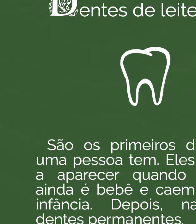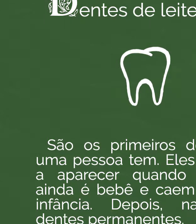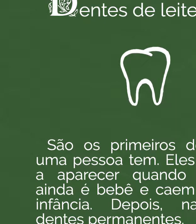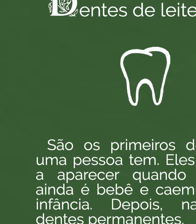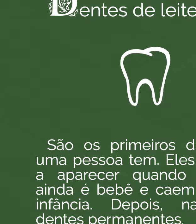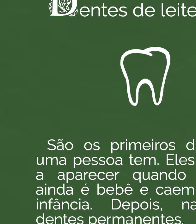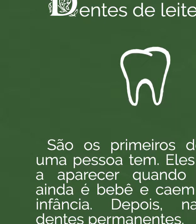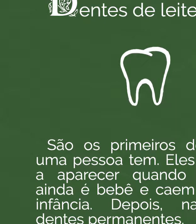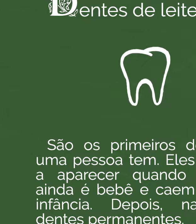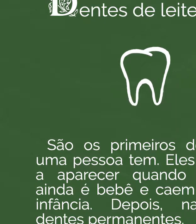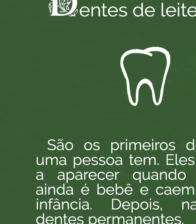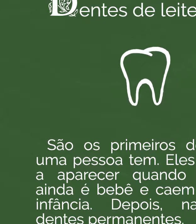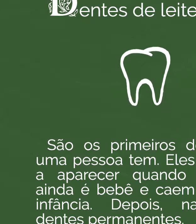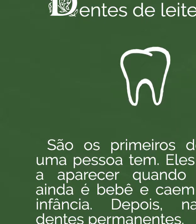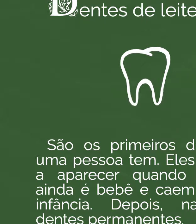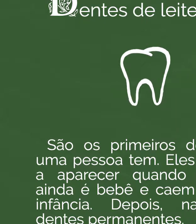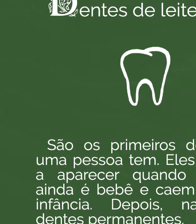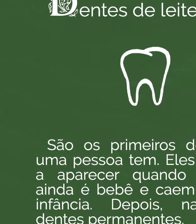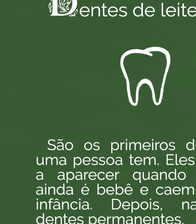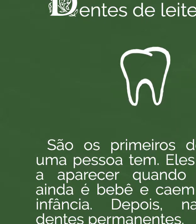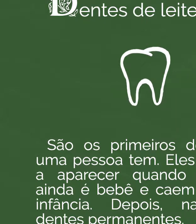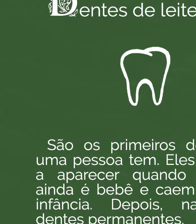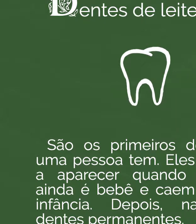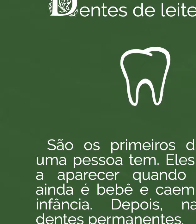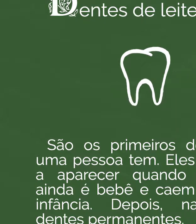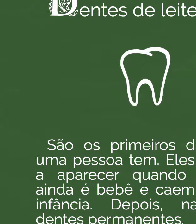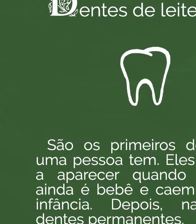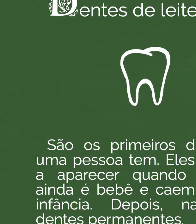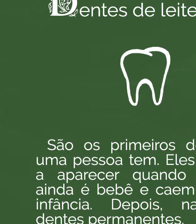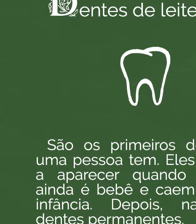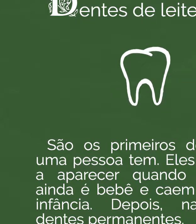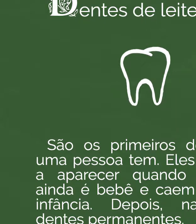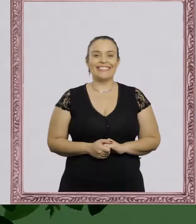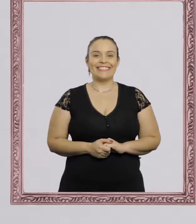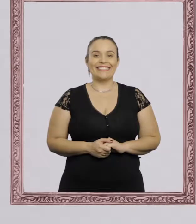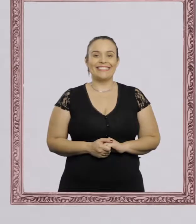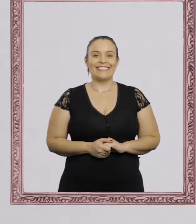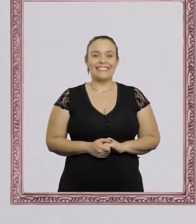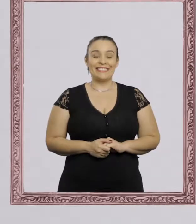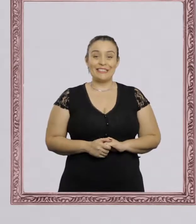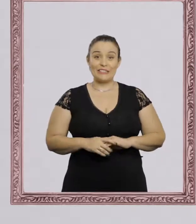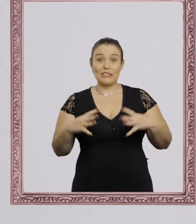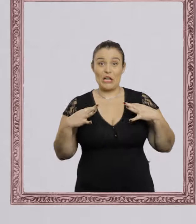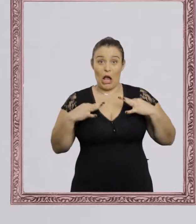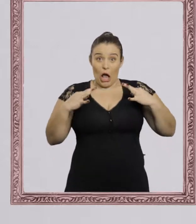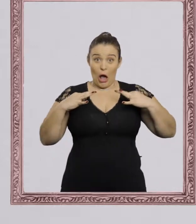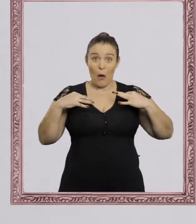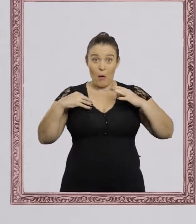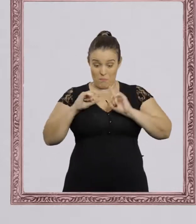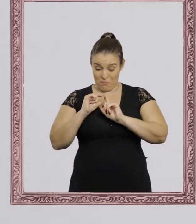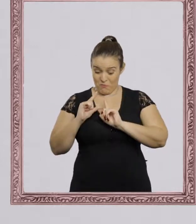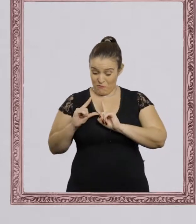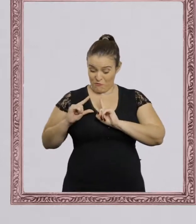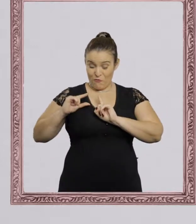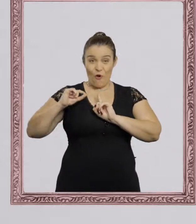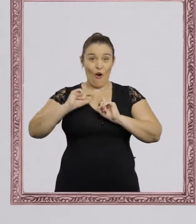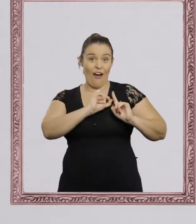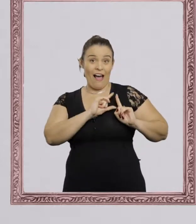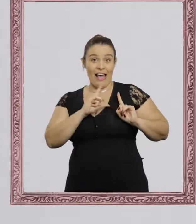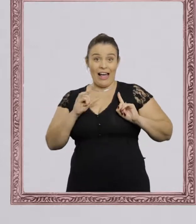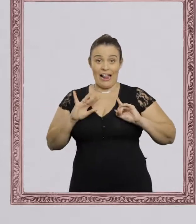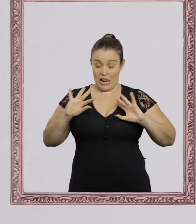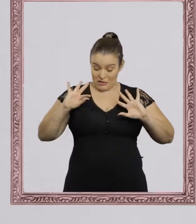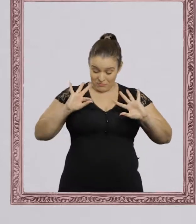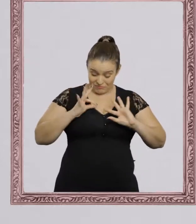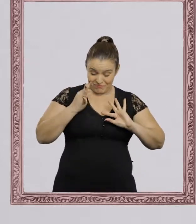bebê e caem durante a infância. Depois, nascem os dentes permanentes. Ele usava uma roupa feita de folhas